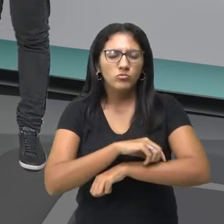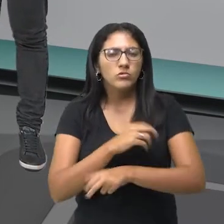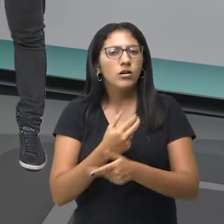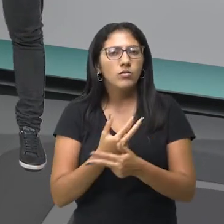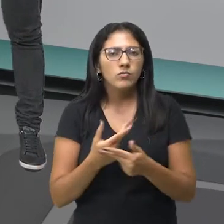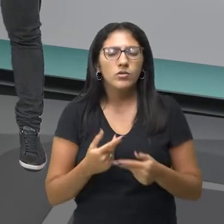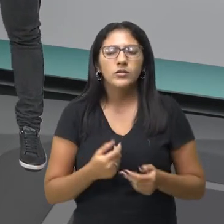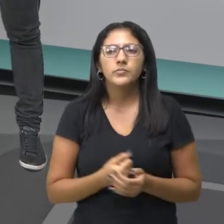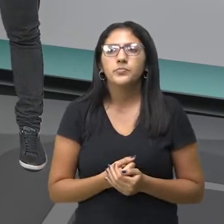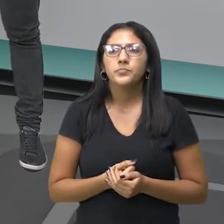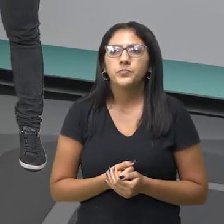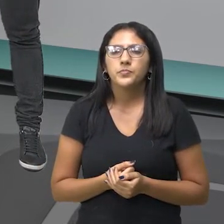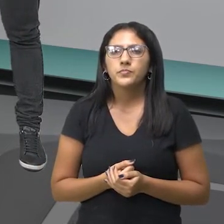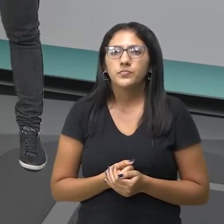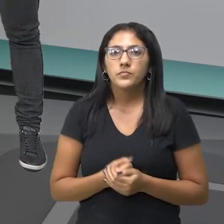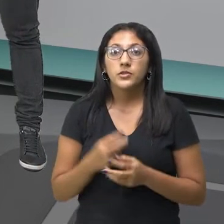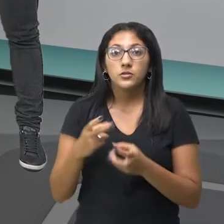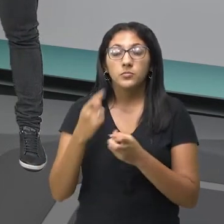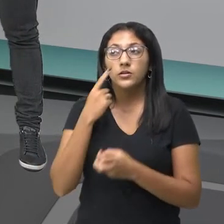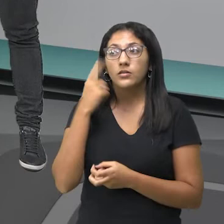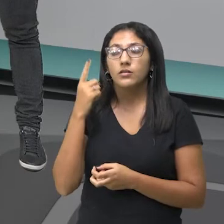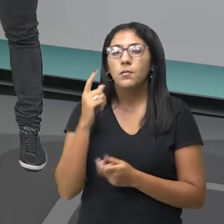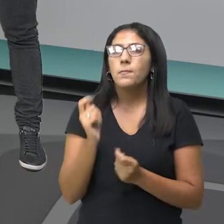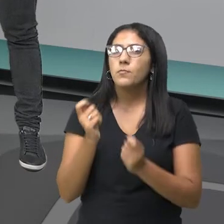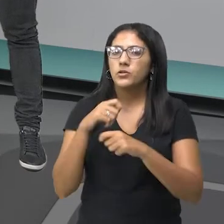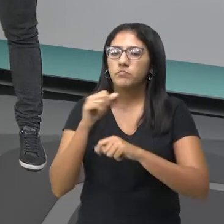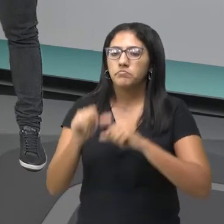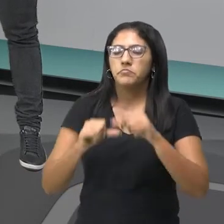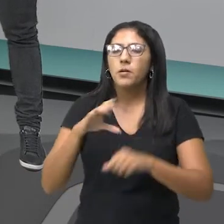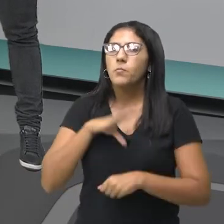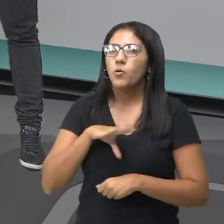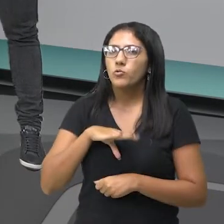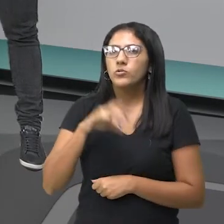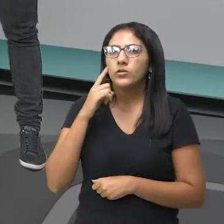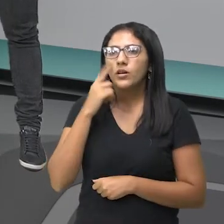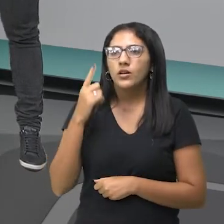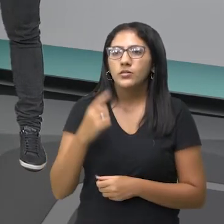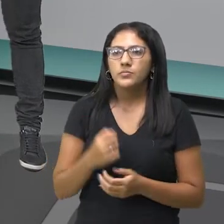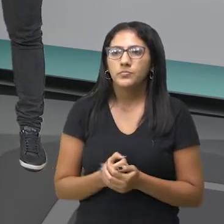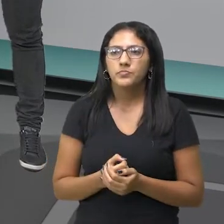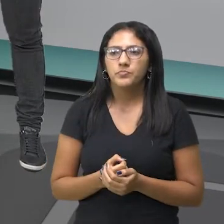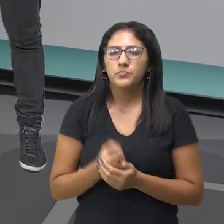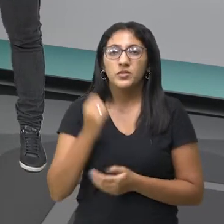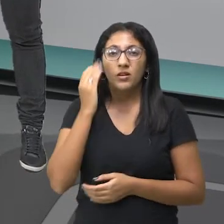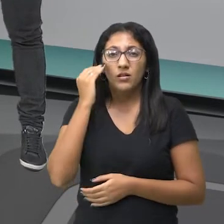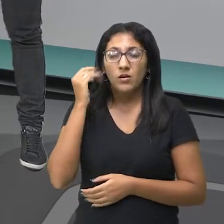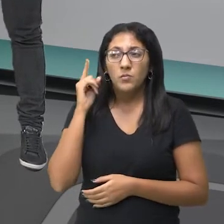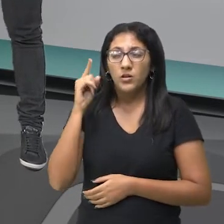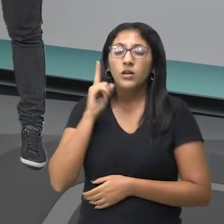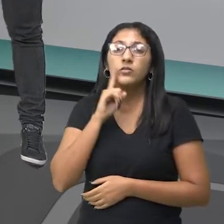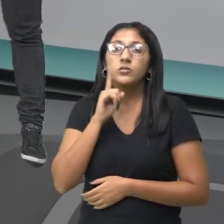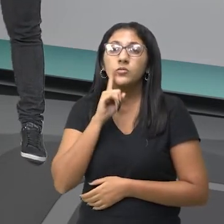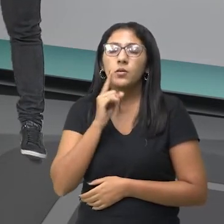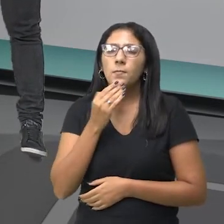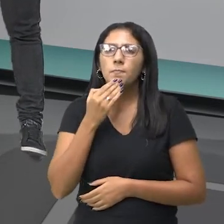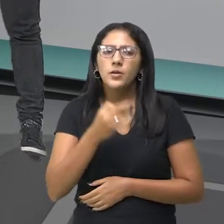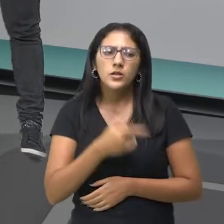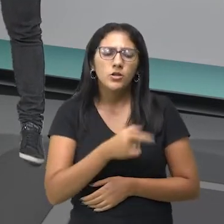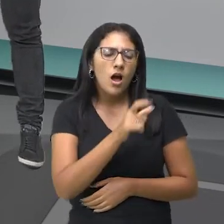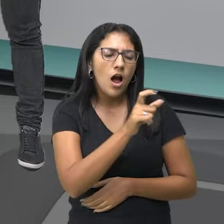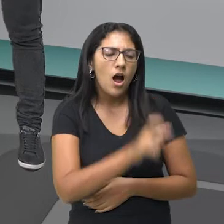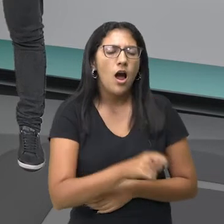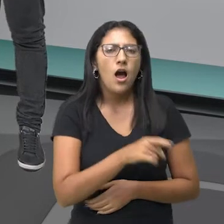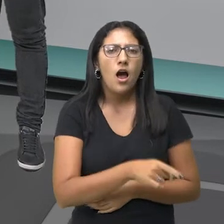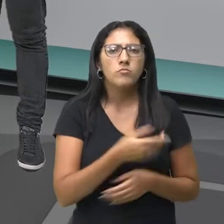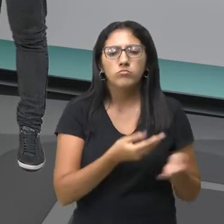aqui o texto, coloquei a tradução para que vocês possam visualizar. Hollywood pede ajuda ao seu próprio Homem-Aranha, que é exatamente o